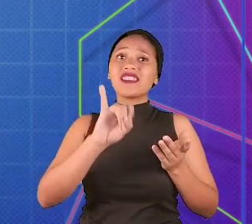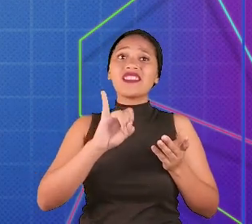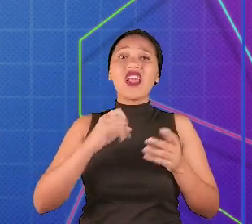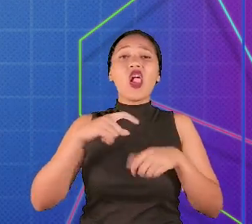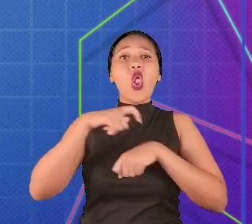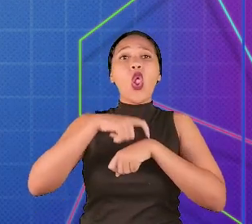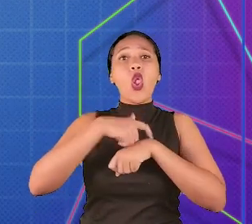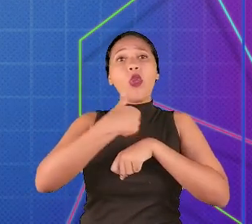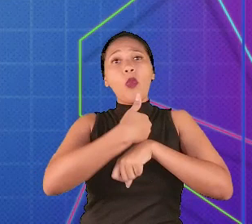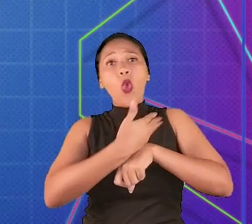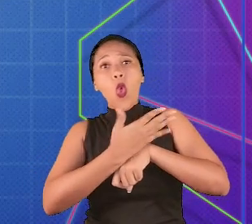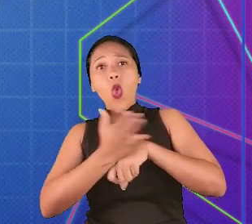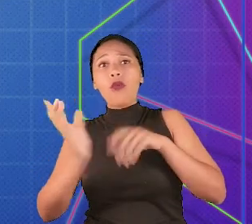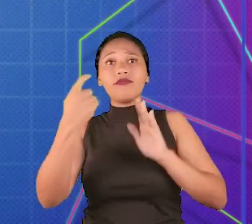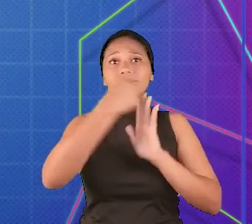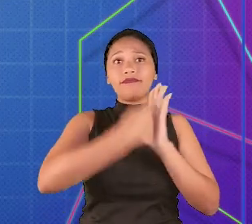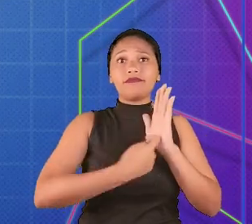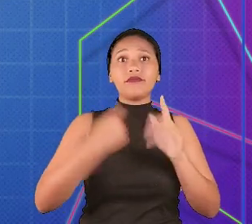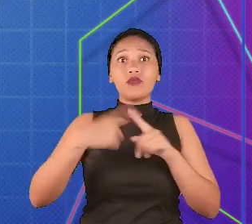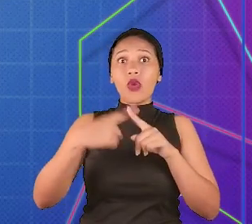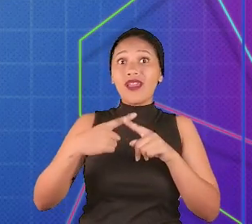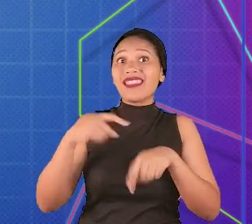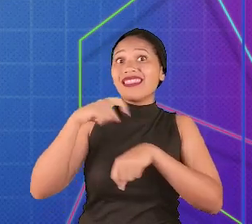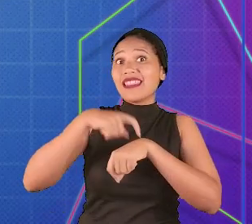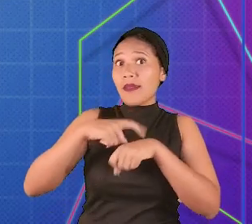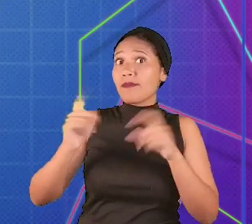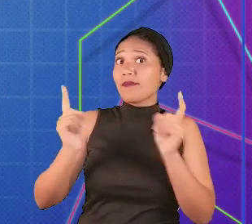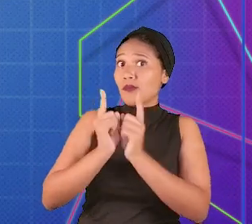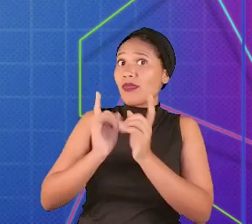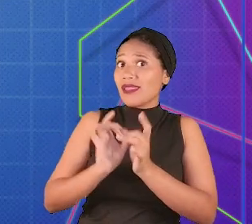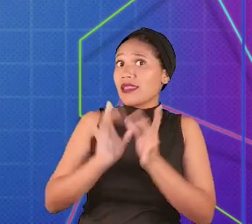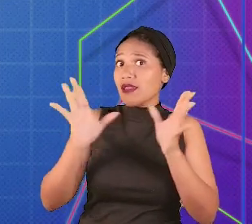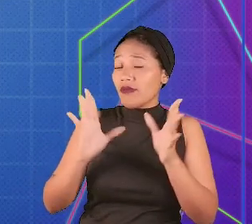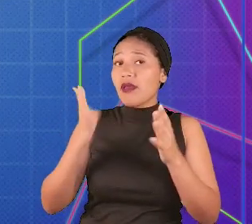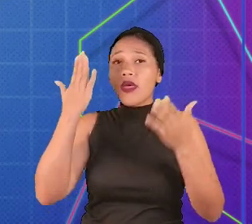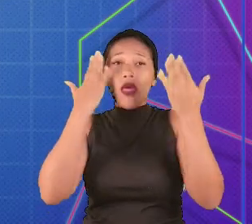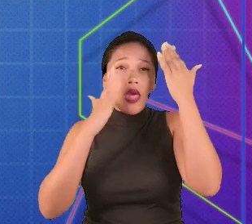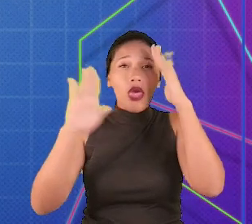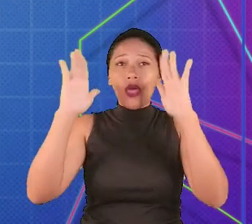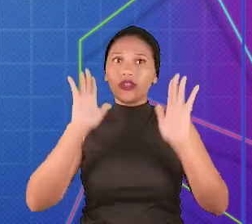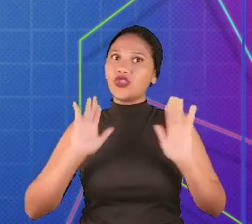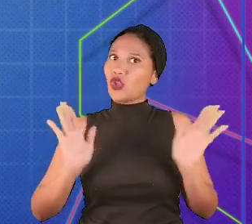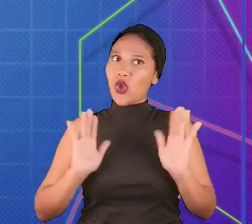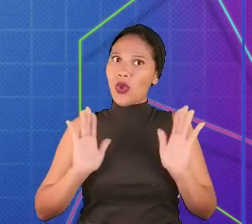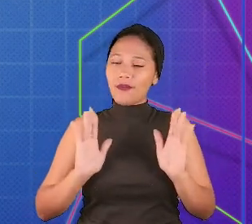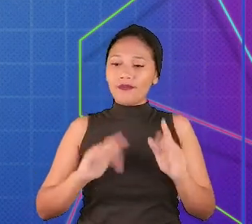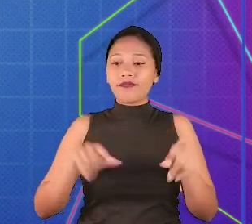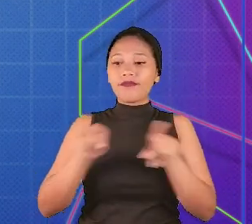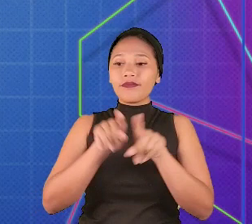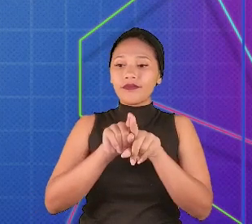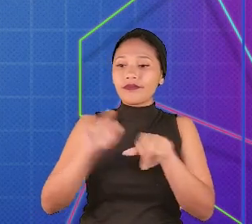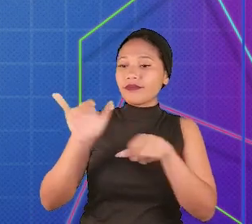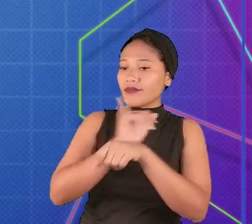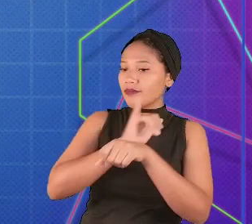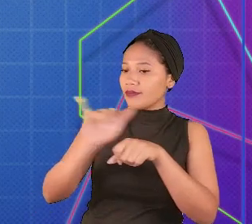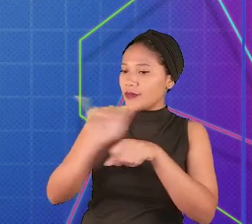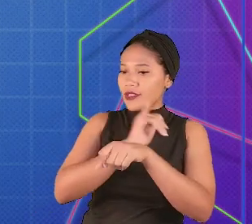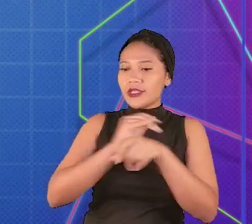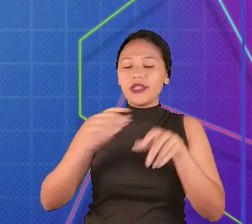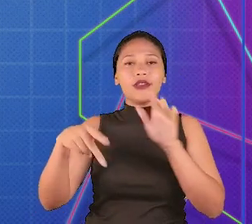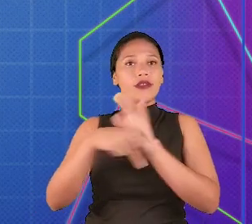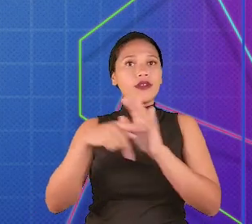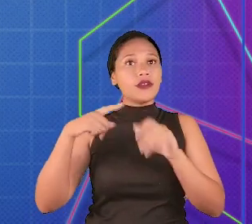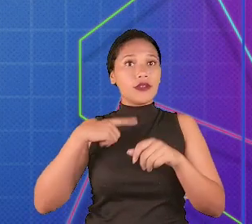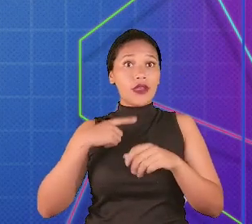fosse longo e tivesse muito texto, já que ela parece ter pouco tempo livre e pretende distrair a cabeça. Já as estratégias de